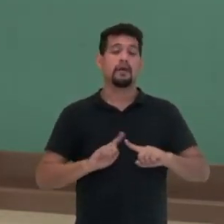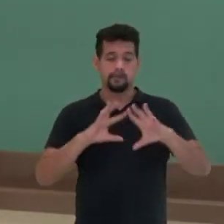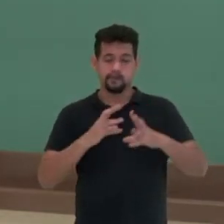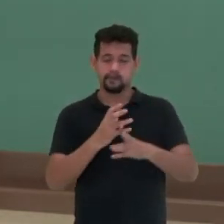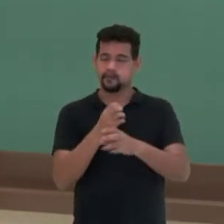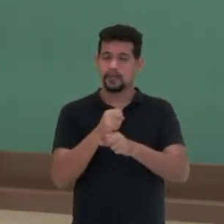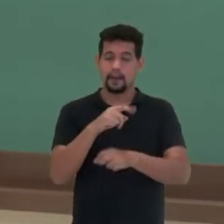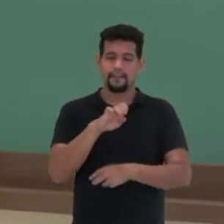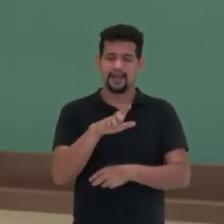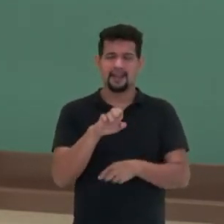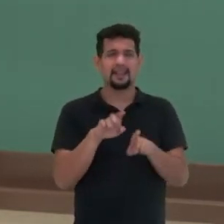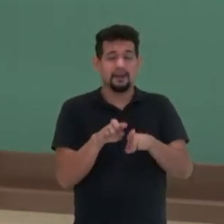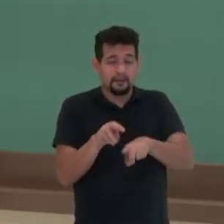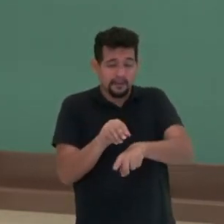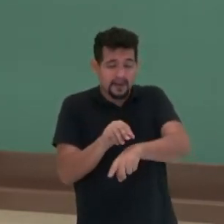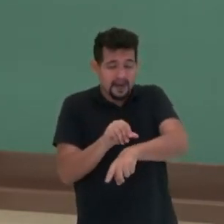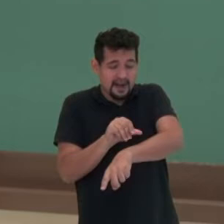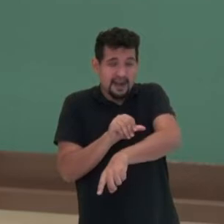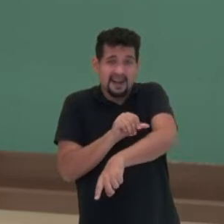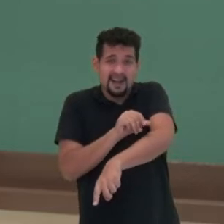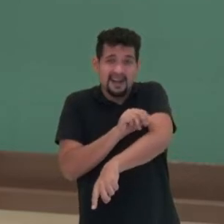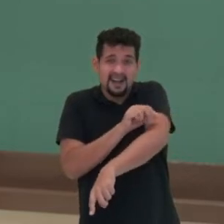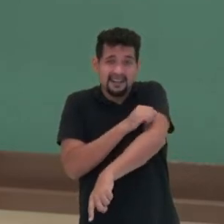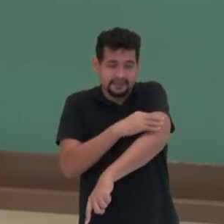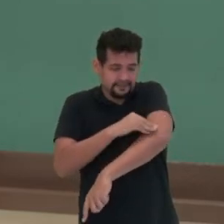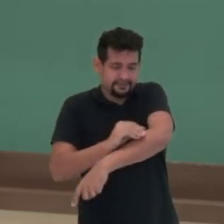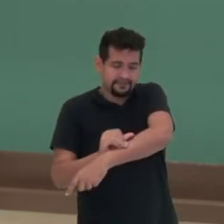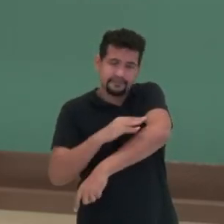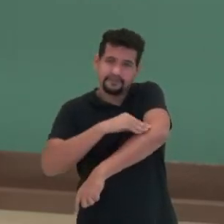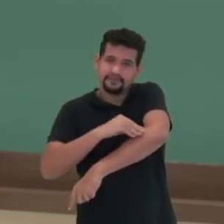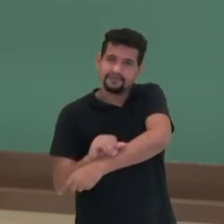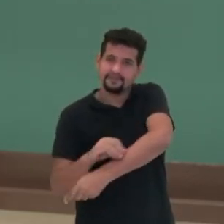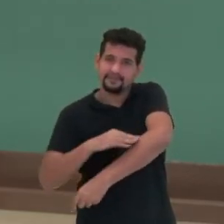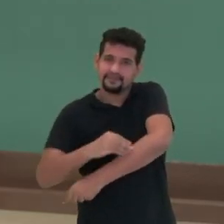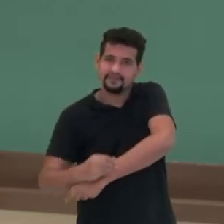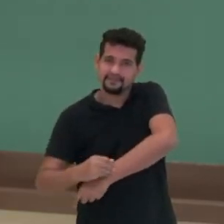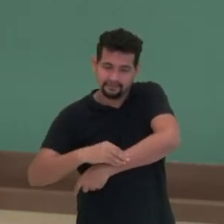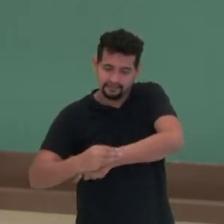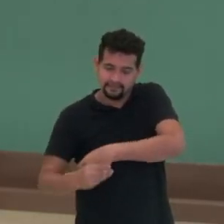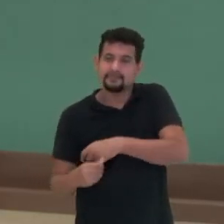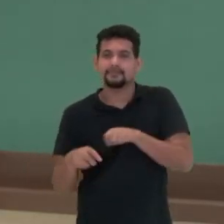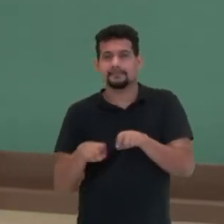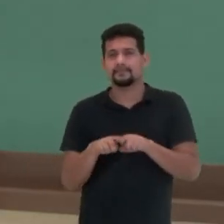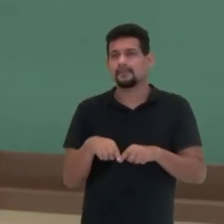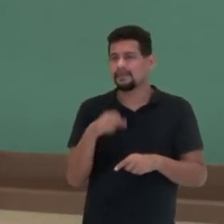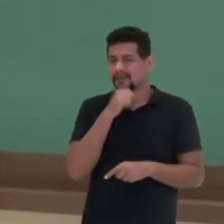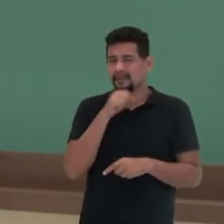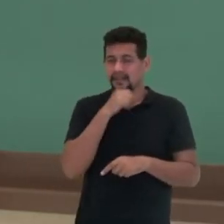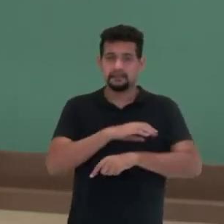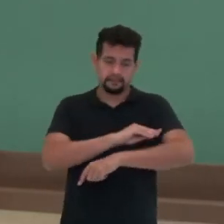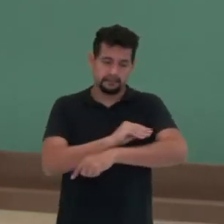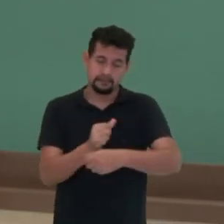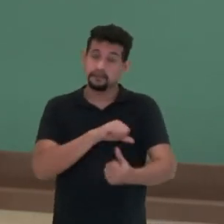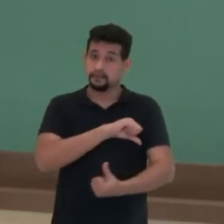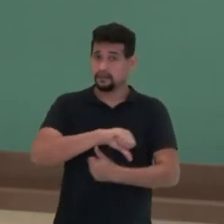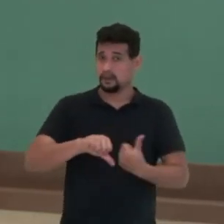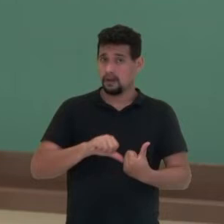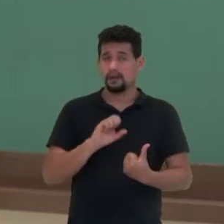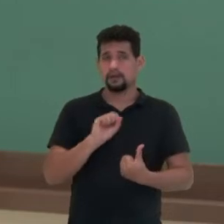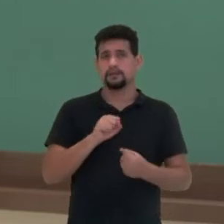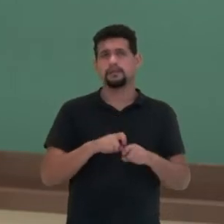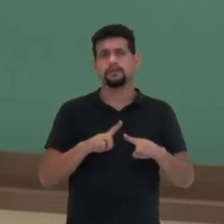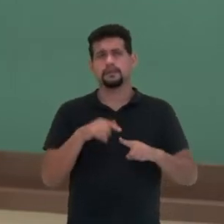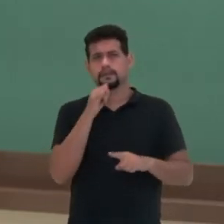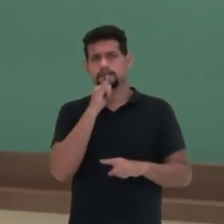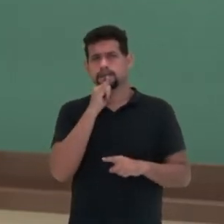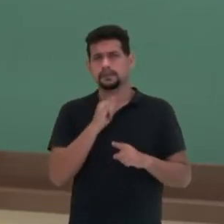de pele, ele vai acumulando, a gente vai descamando, né? A pele, o tecido epitelial, ele é morto e ele vai saindo. E